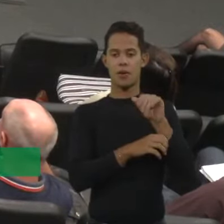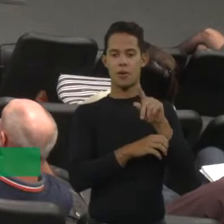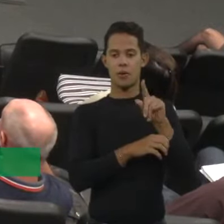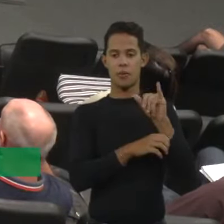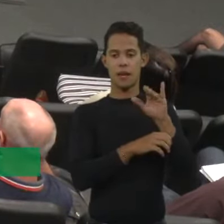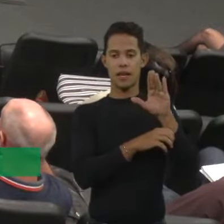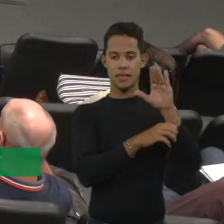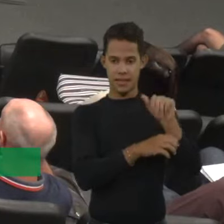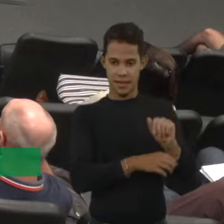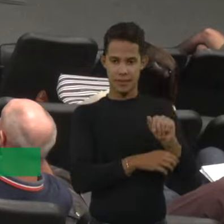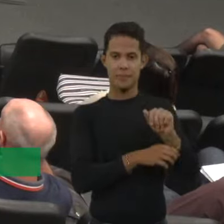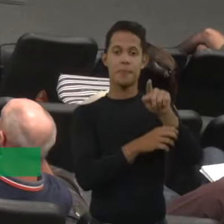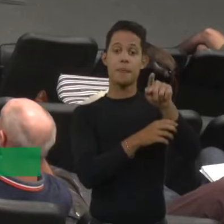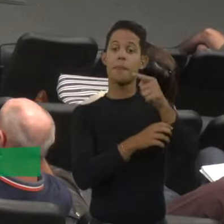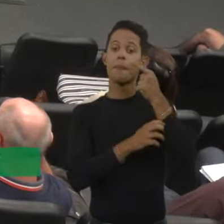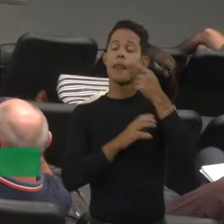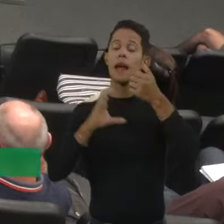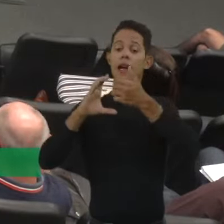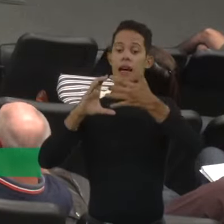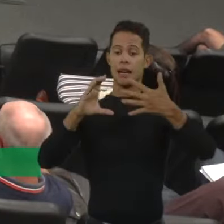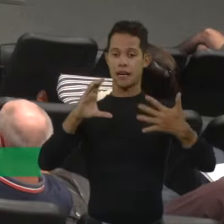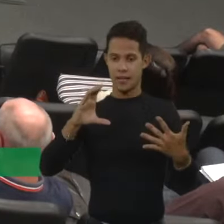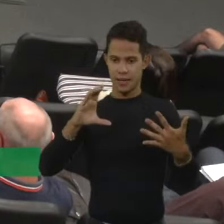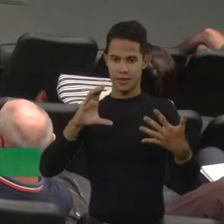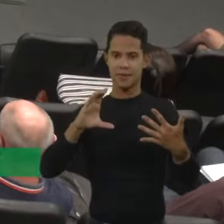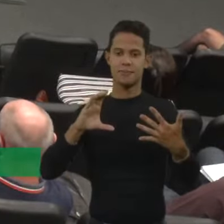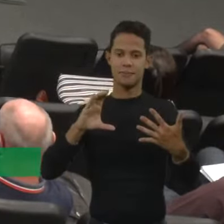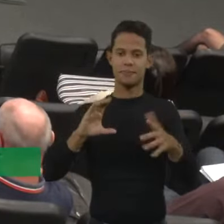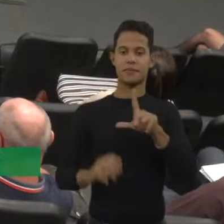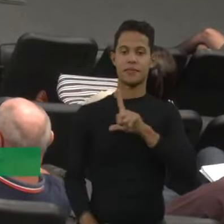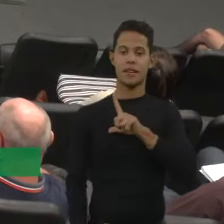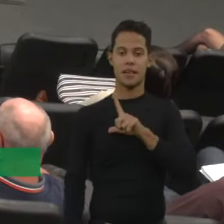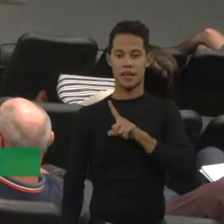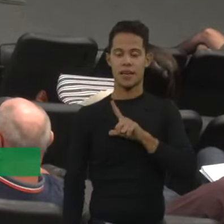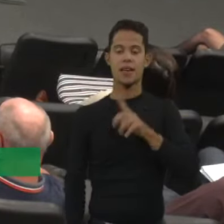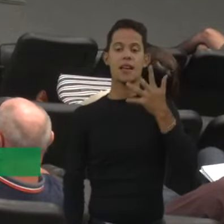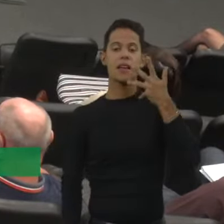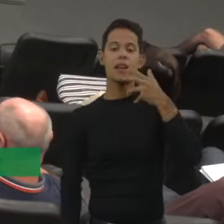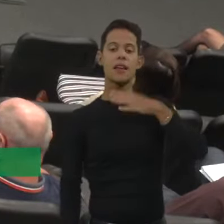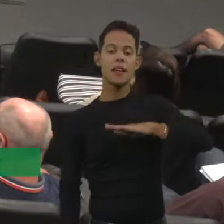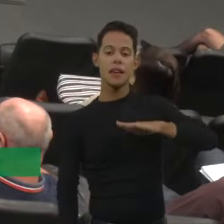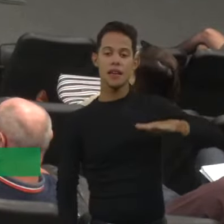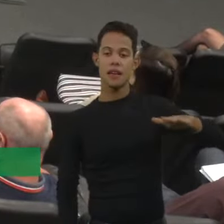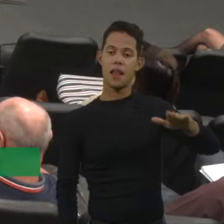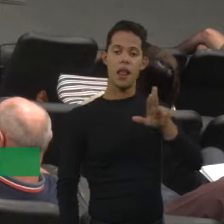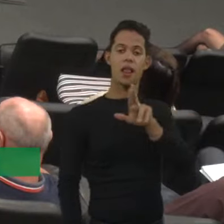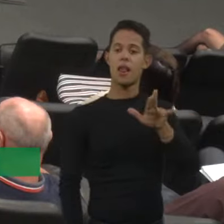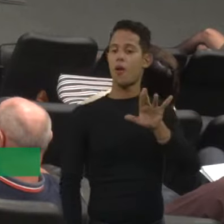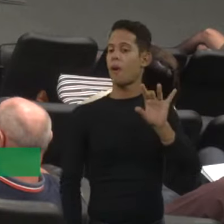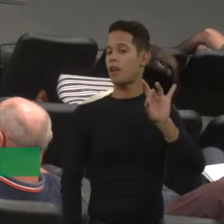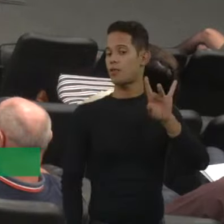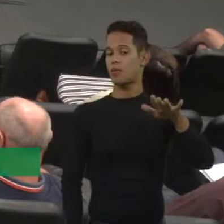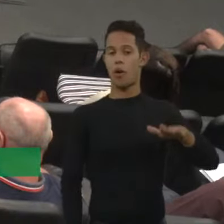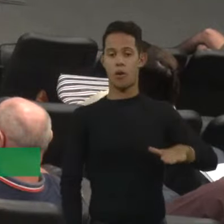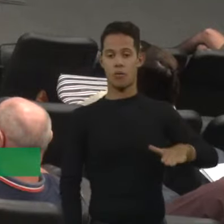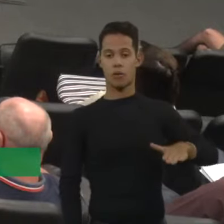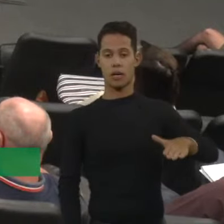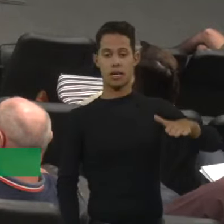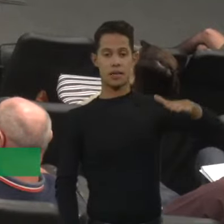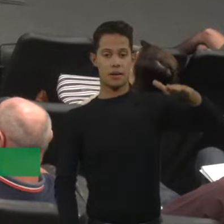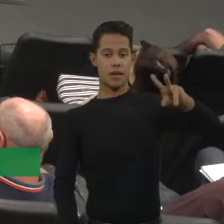E aqui as características, né? Nós temos crianças em que não é só o crescimento que vai ser